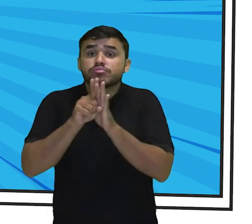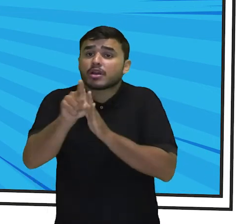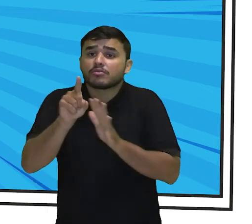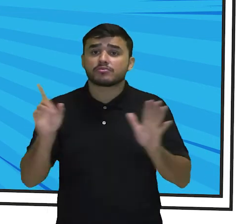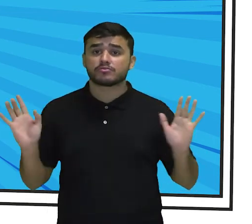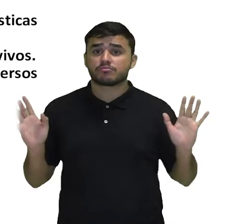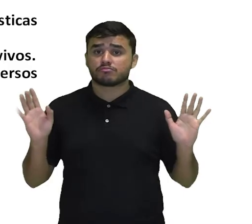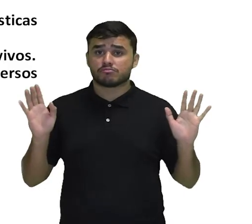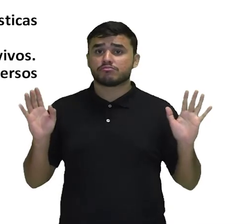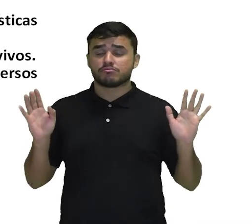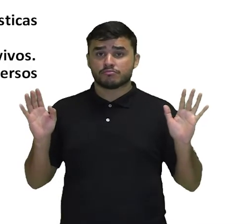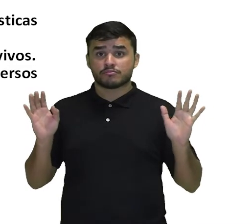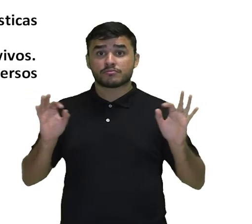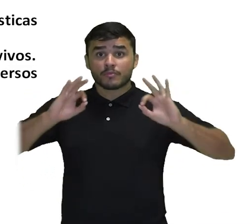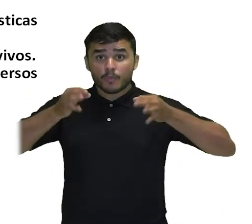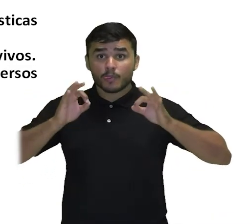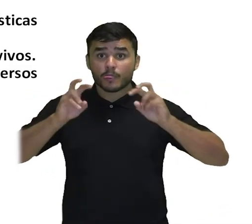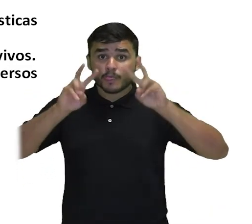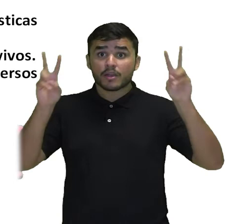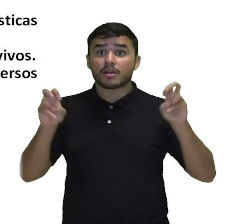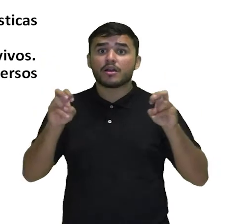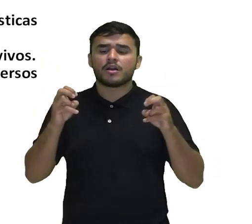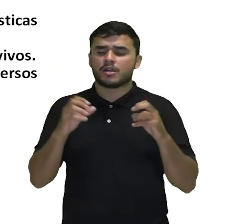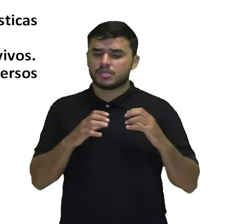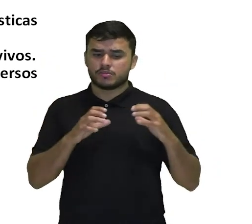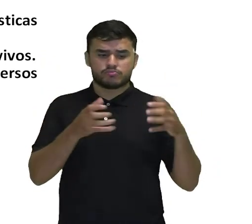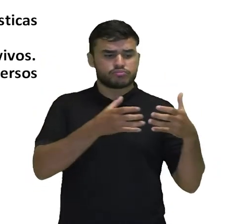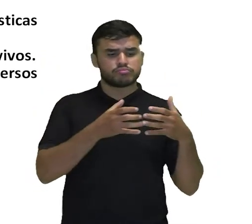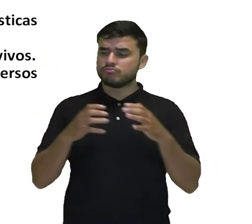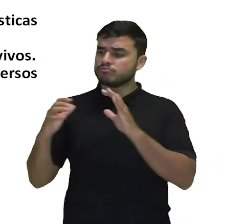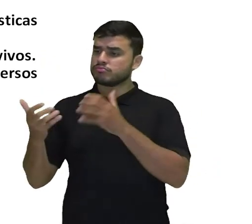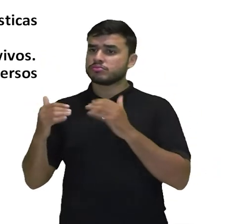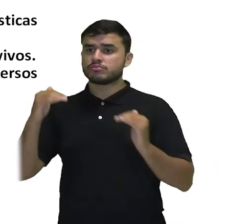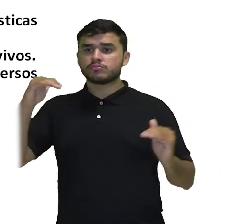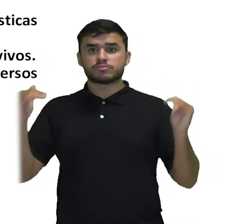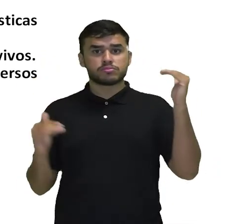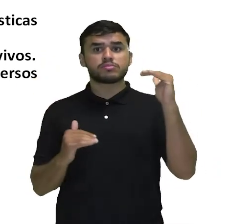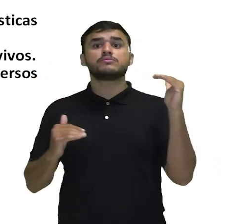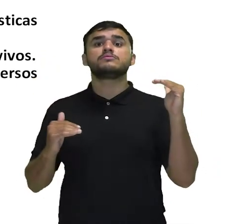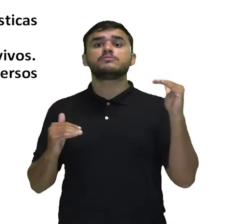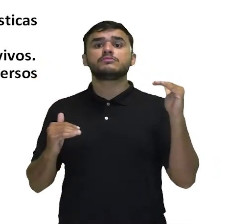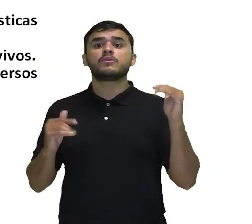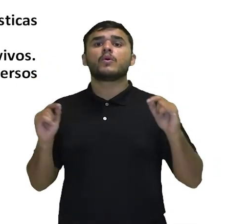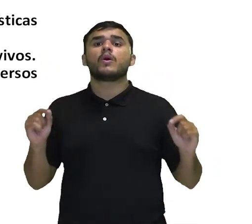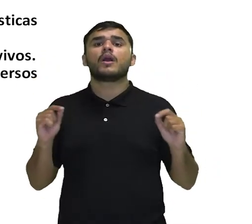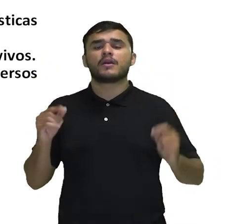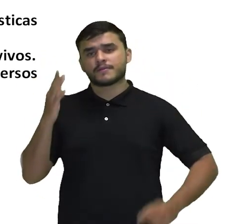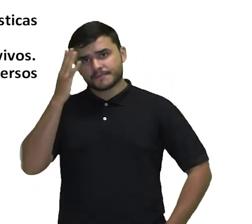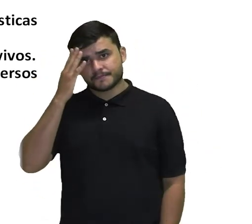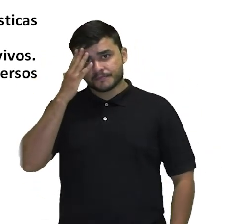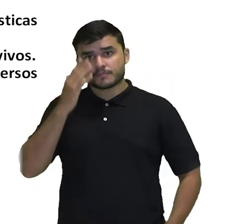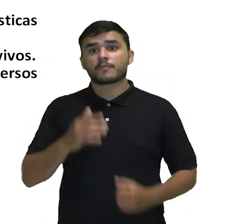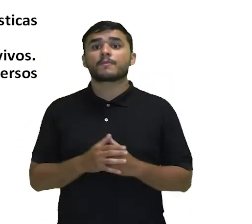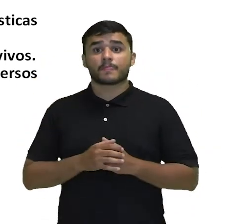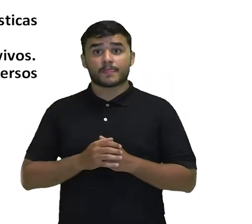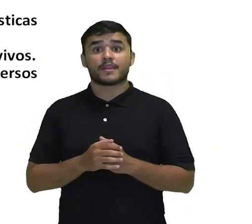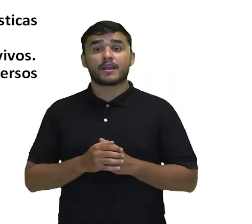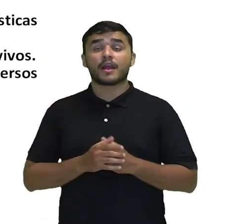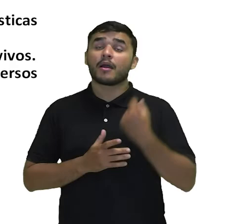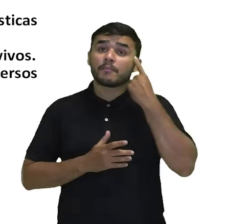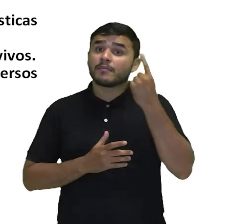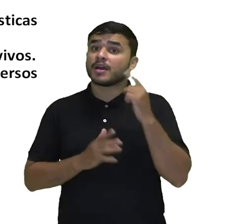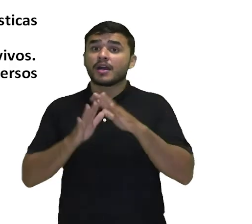isso. Uma classificação de superior e inferior. Baseado em quê? Baseado na ideia